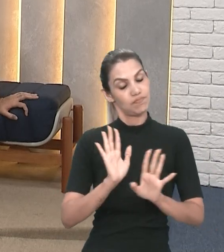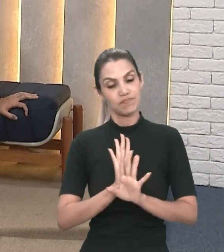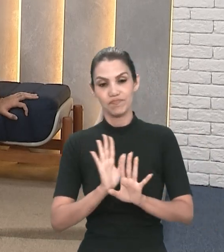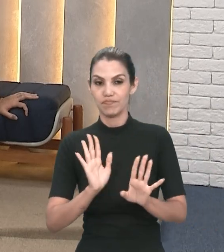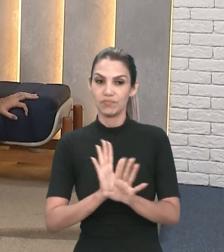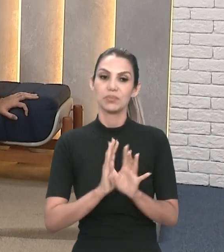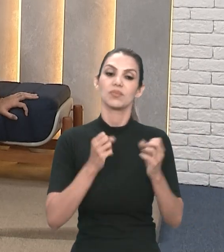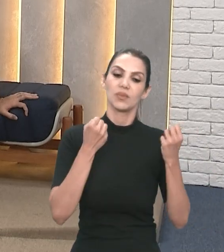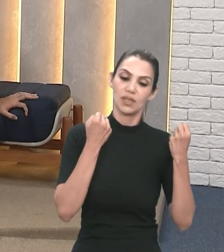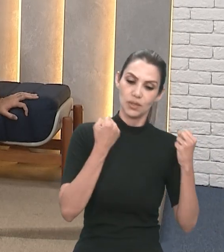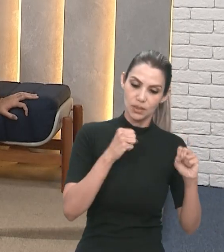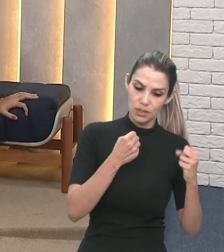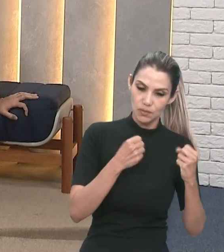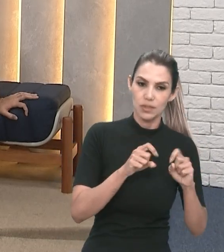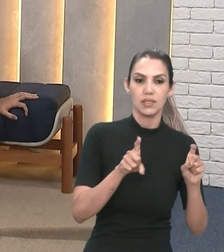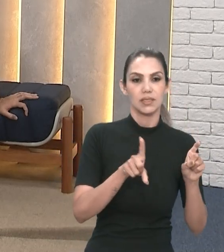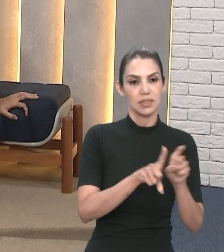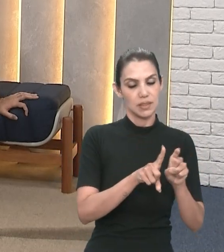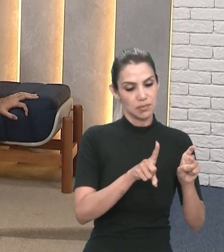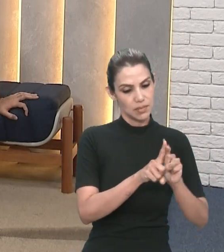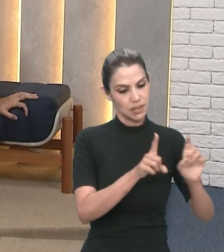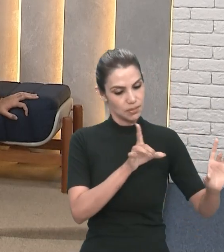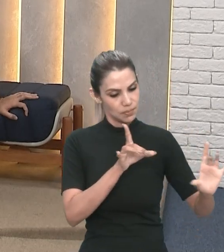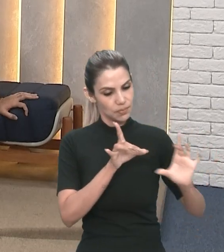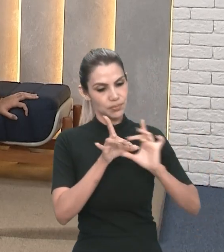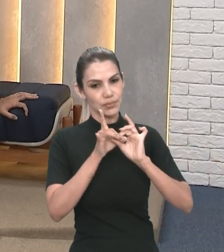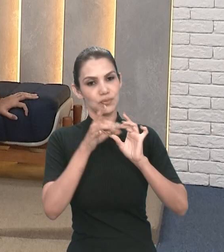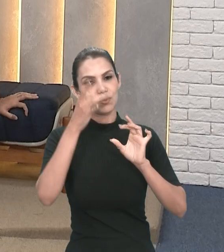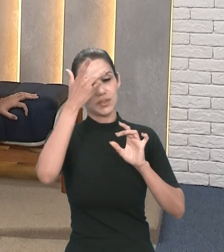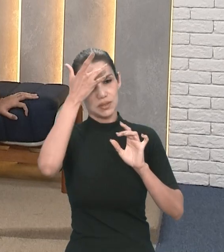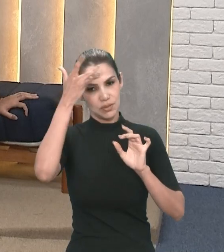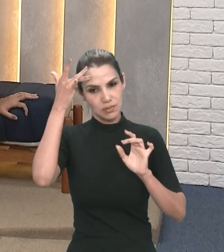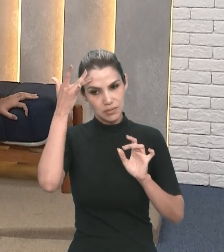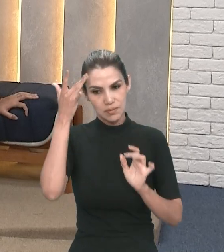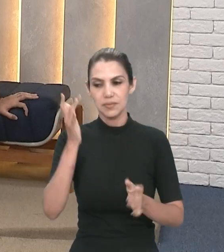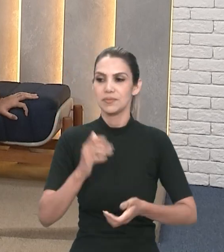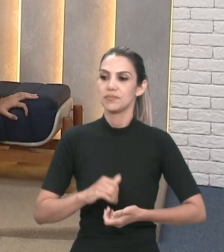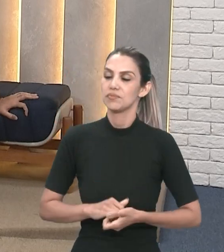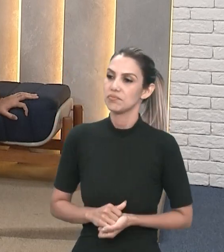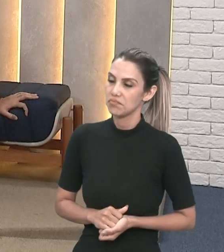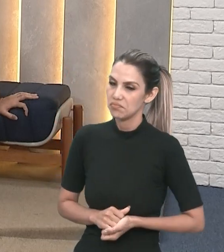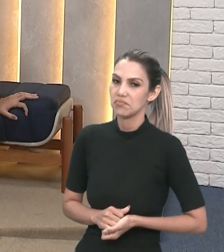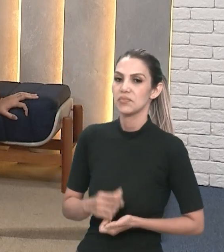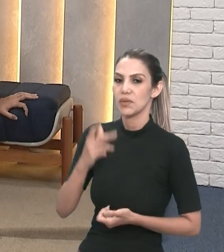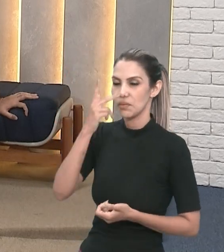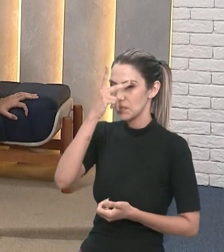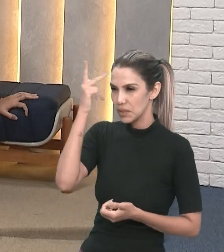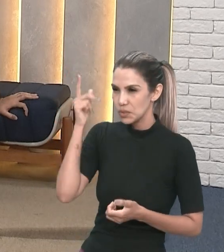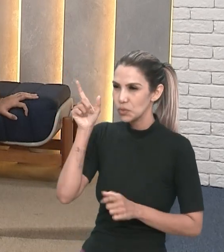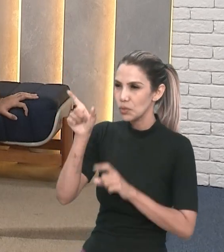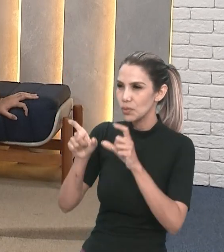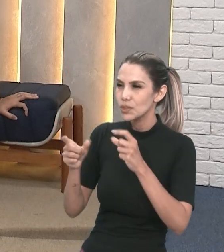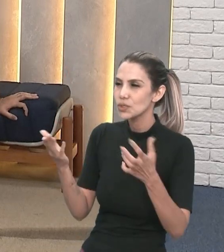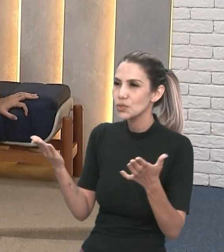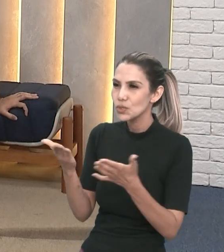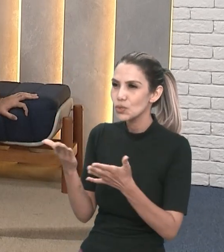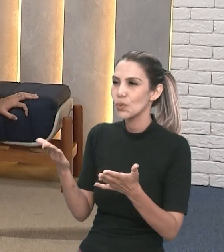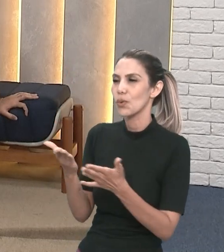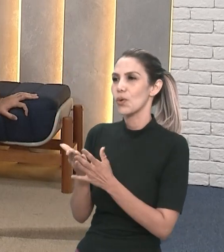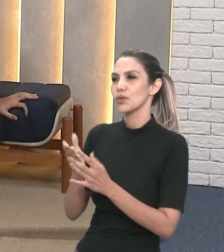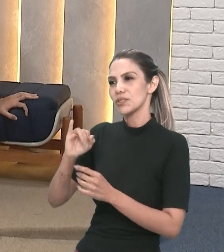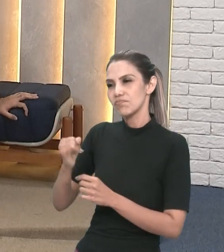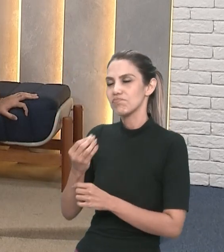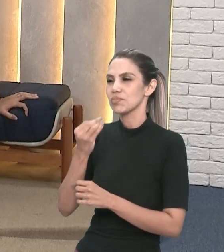educação física trabalha dentro da saúde mental. Tem tanta gente utilizando hoje, né, os treinamentos, inclusive, para melhorar essa